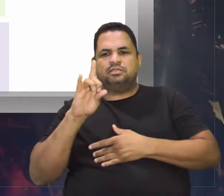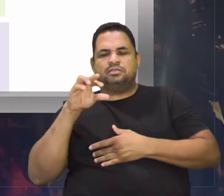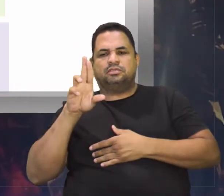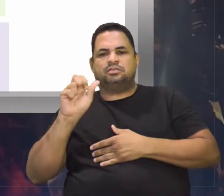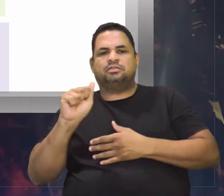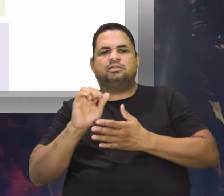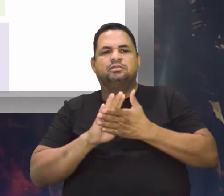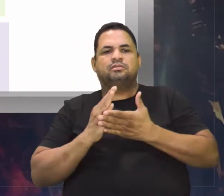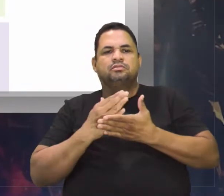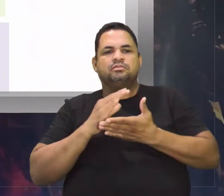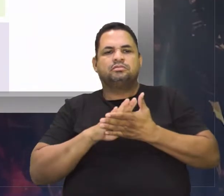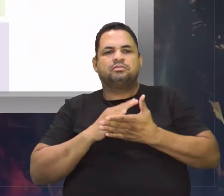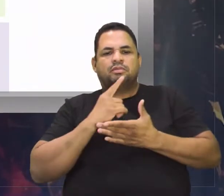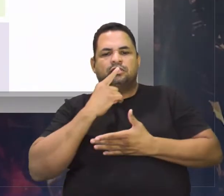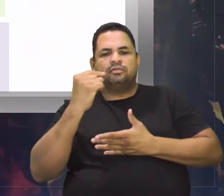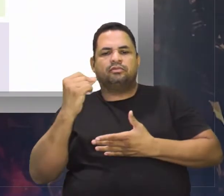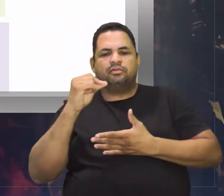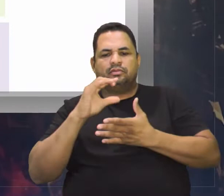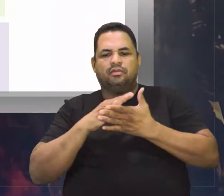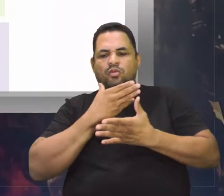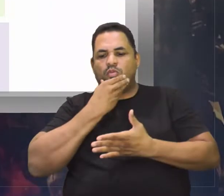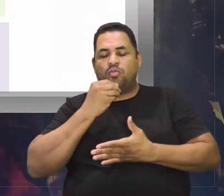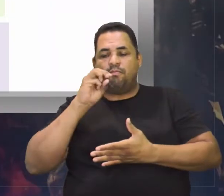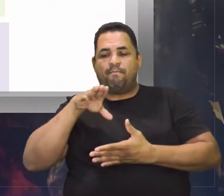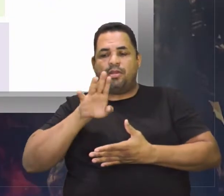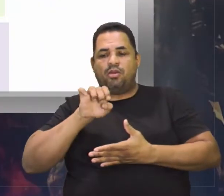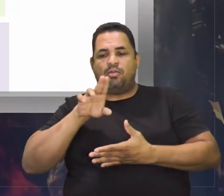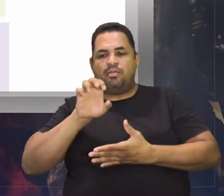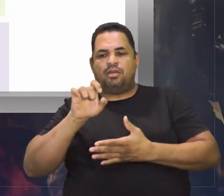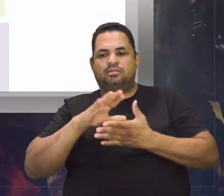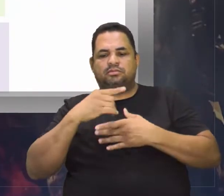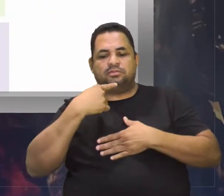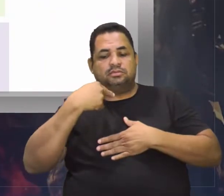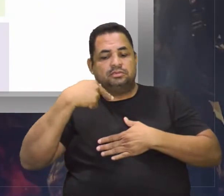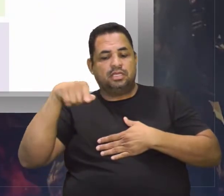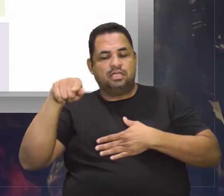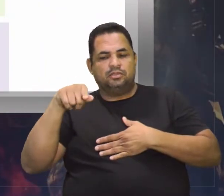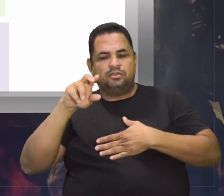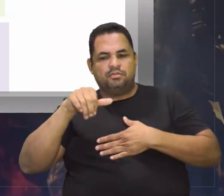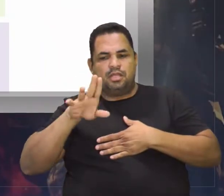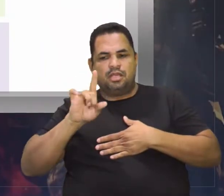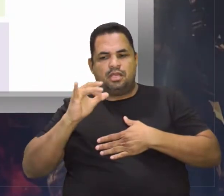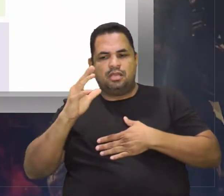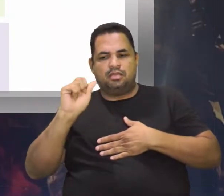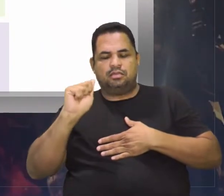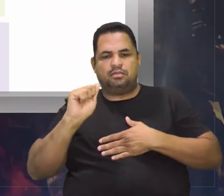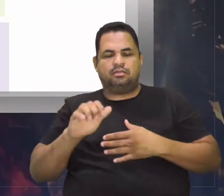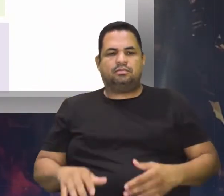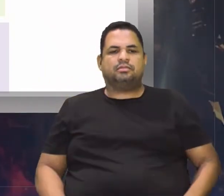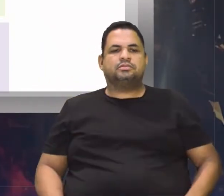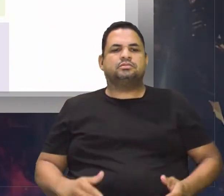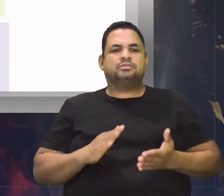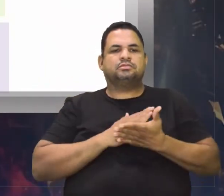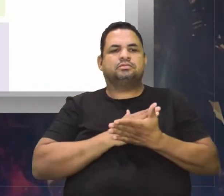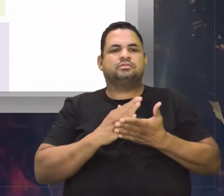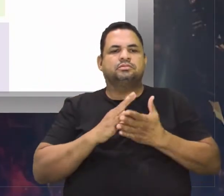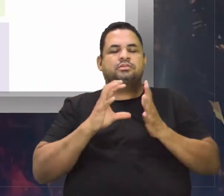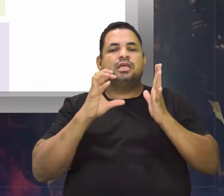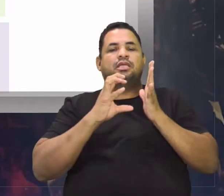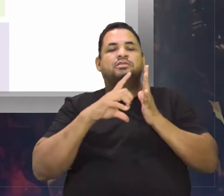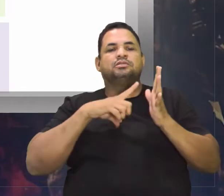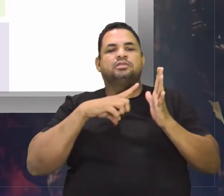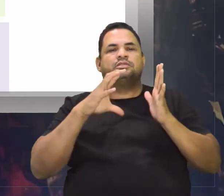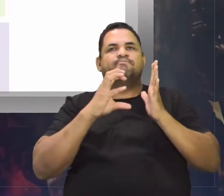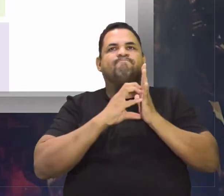que vai ser a fuga de Maomé saindo de Meca. E a Égira, ela vai ter uma simbologia